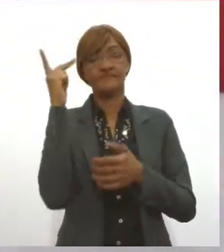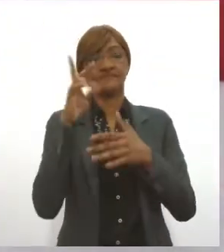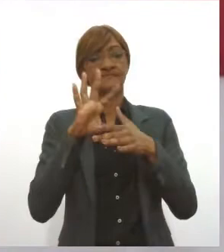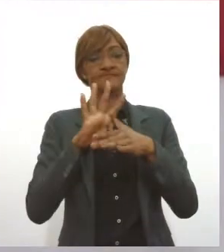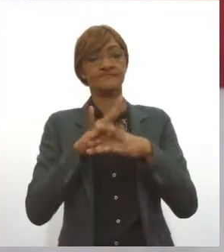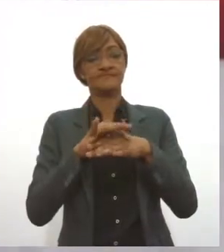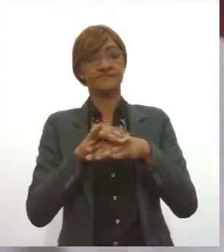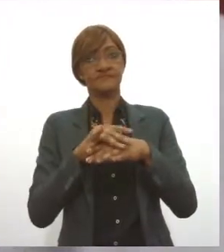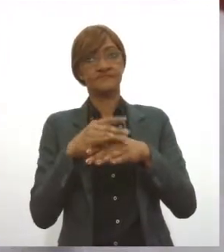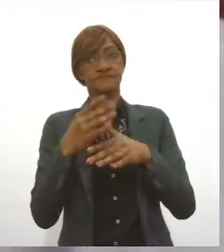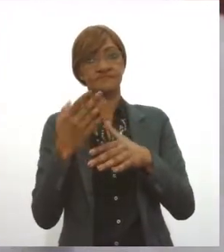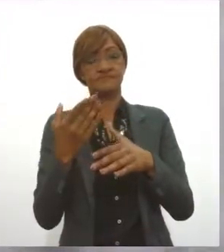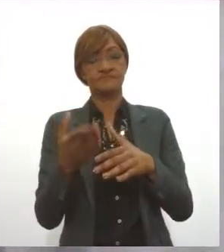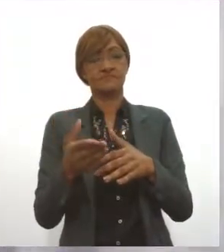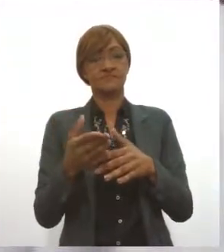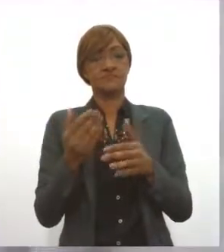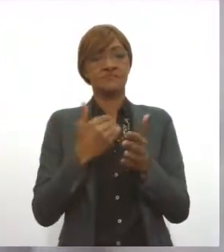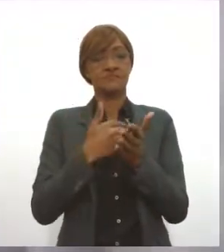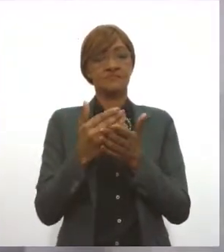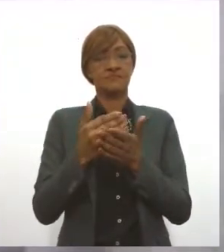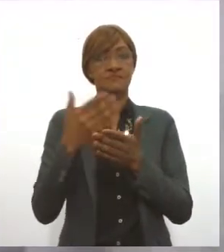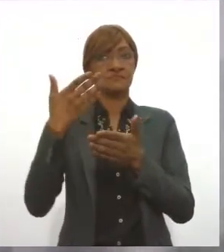desde